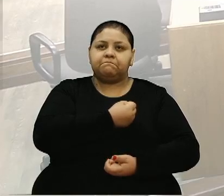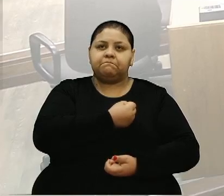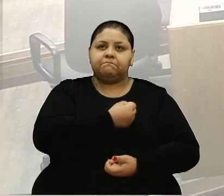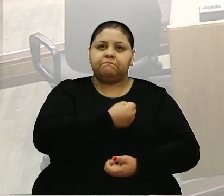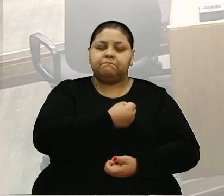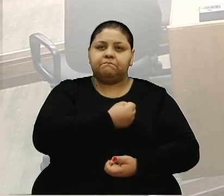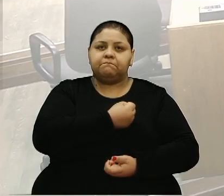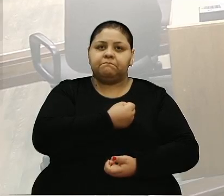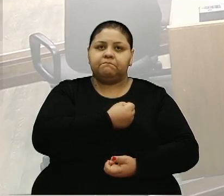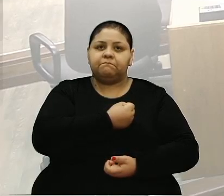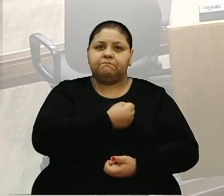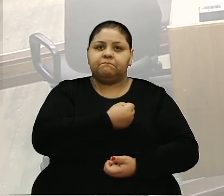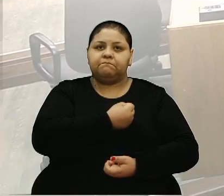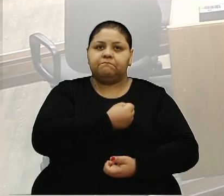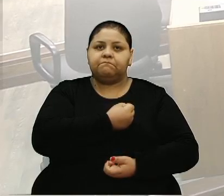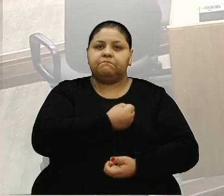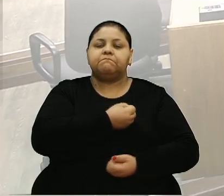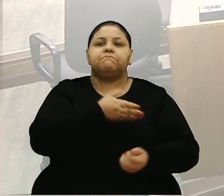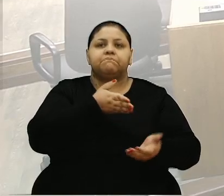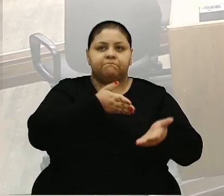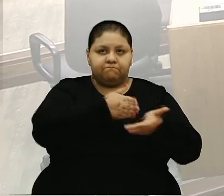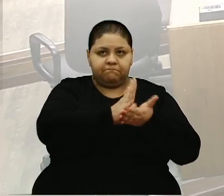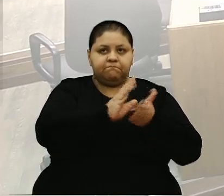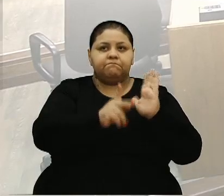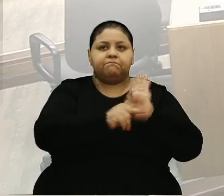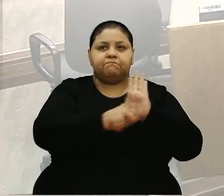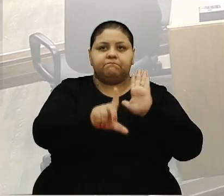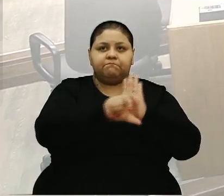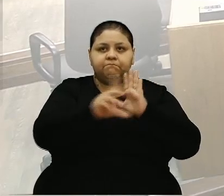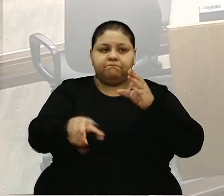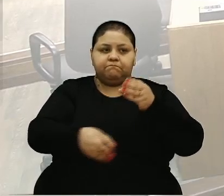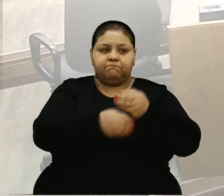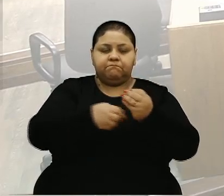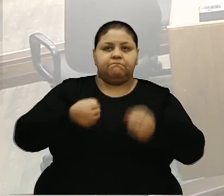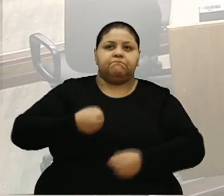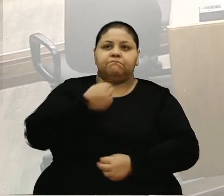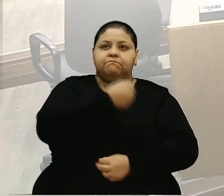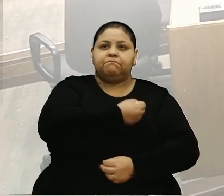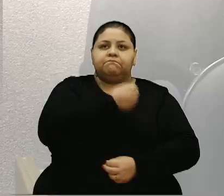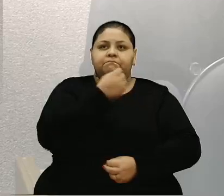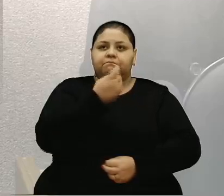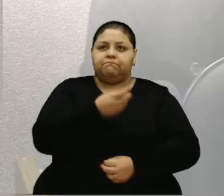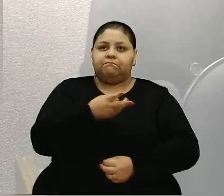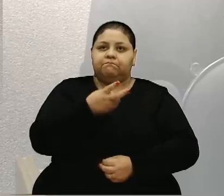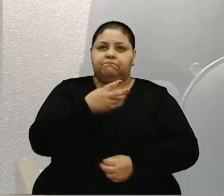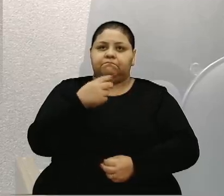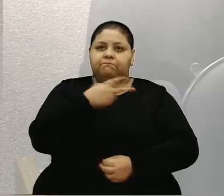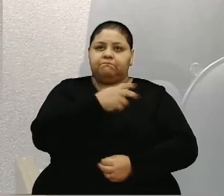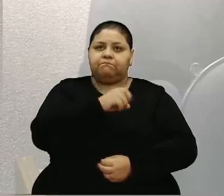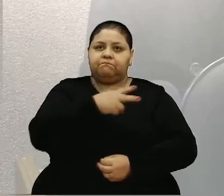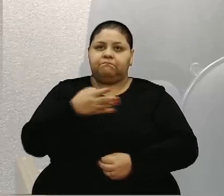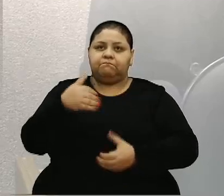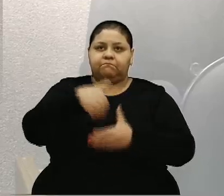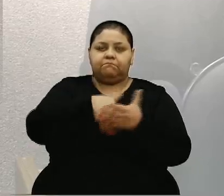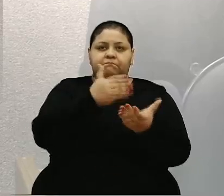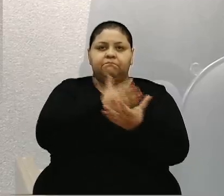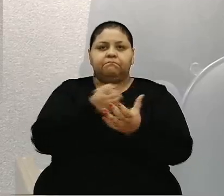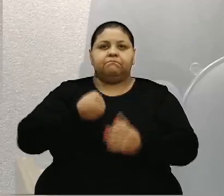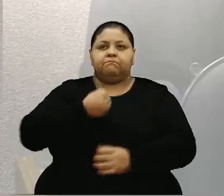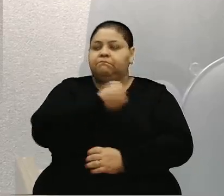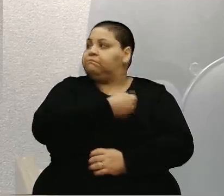346/2024. Pelo parecer favorável ao projeto de lei complementar número 13/2024, contido no processo